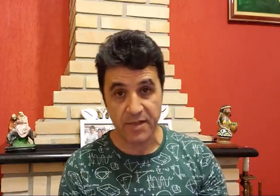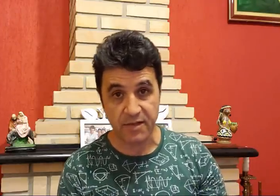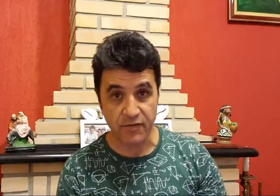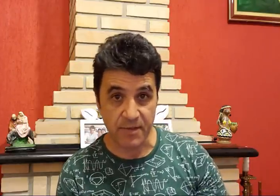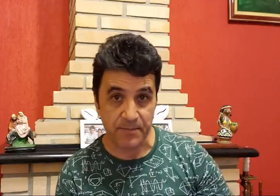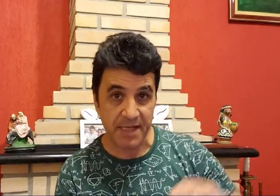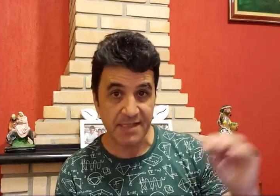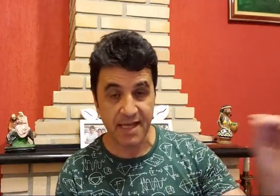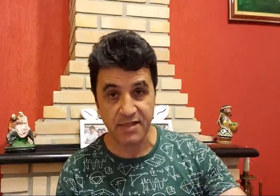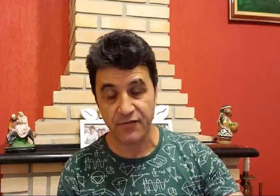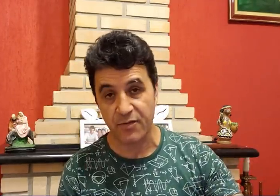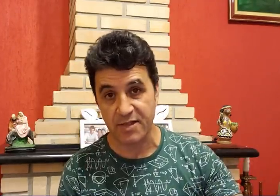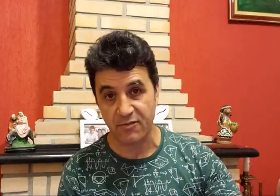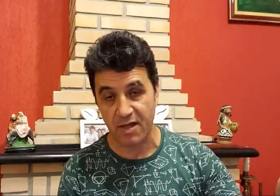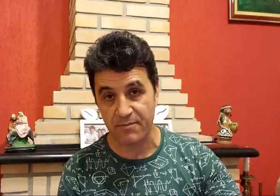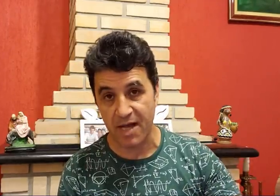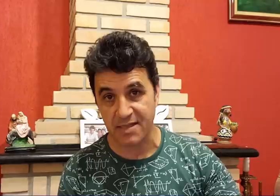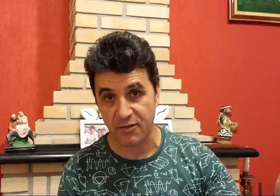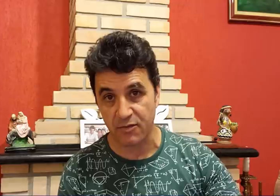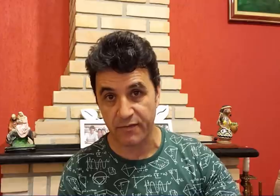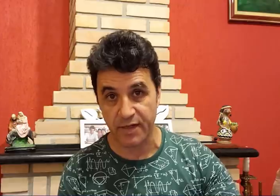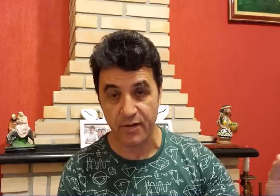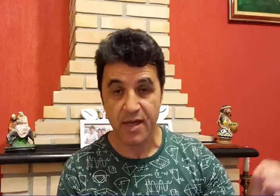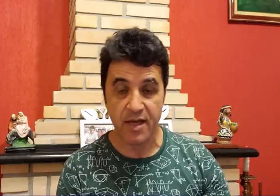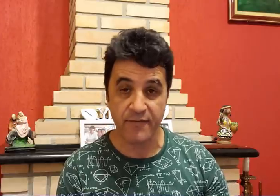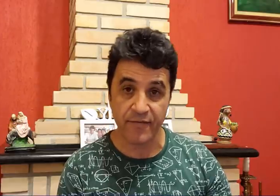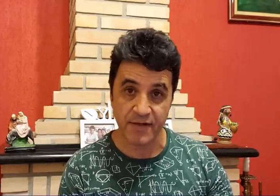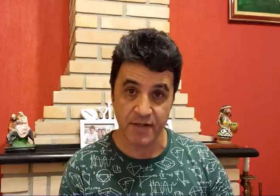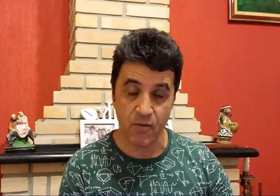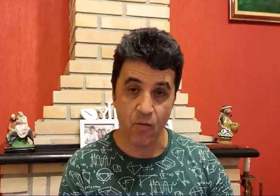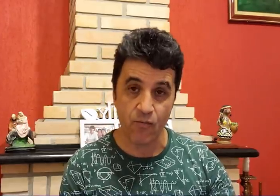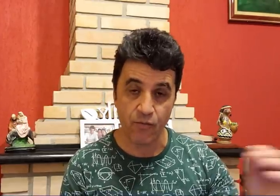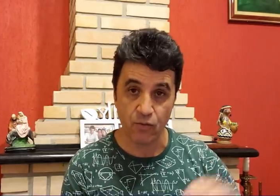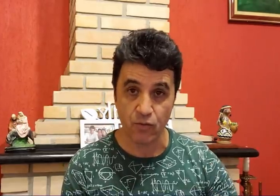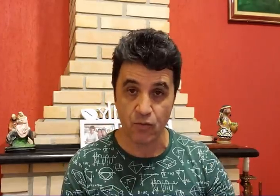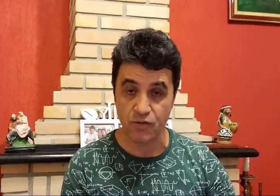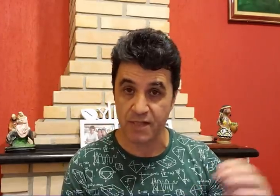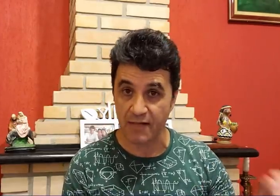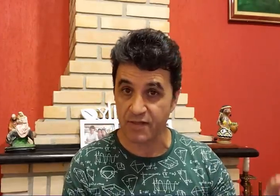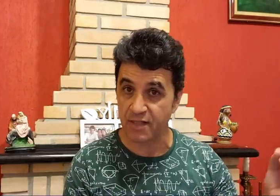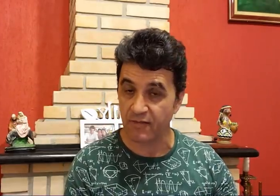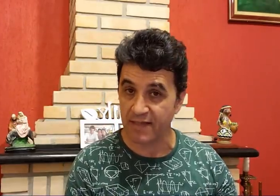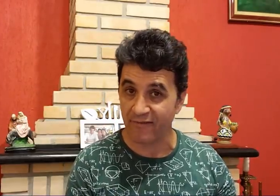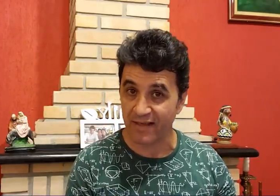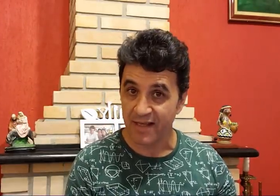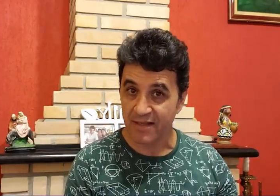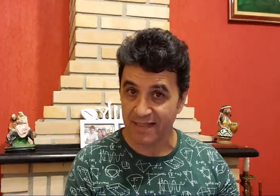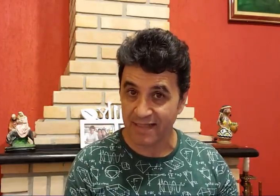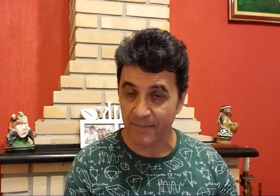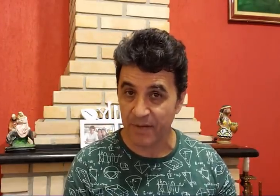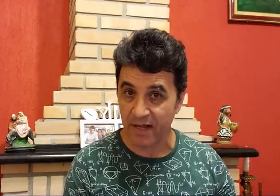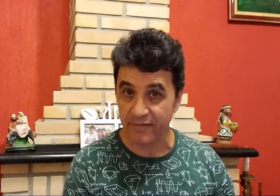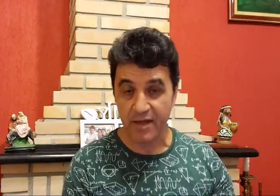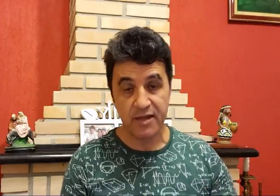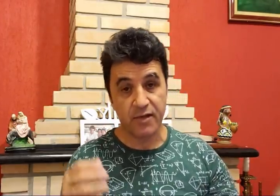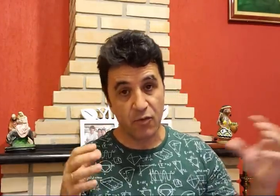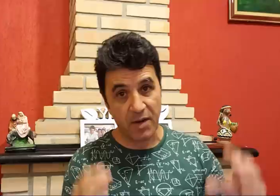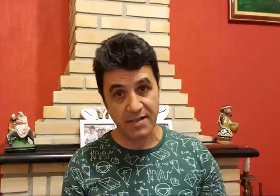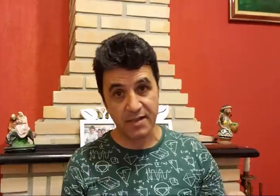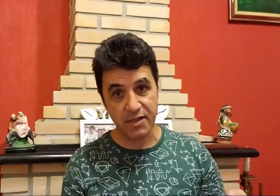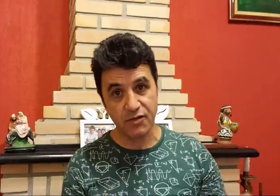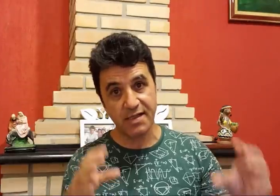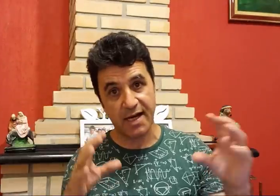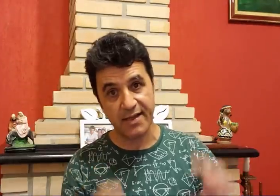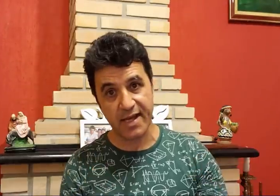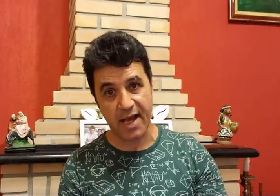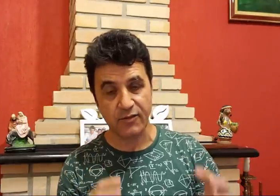se a informação, você prestar essa informação na base lá do governo, ele vai fazer um confronto com os dados que estão na data prévia. E com